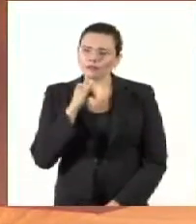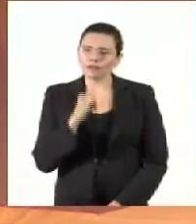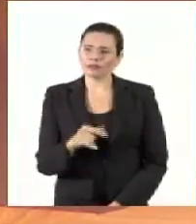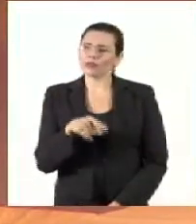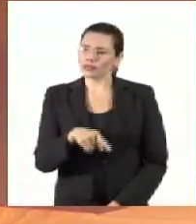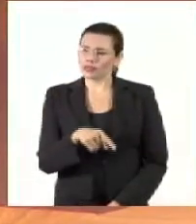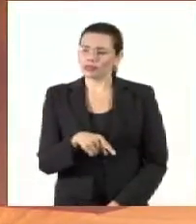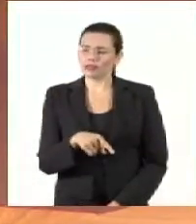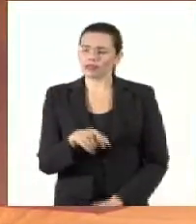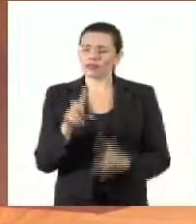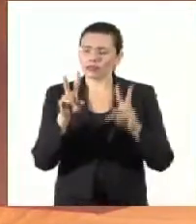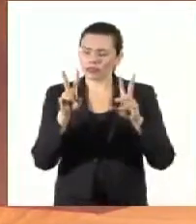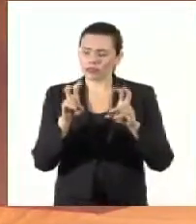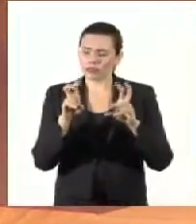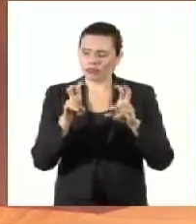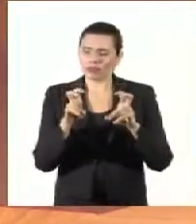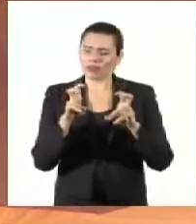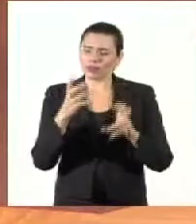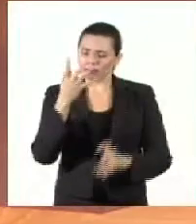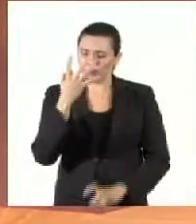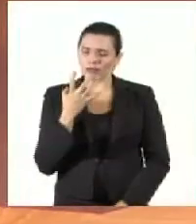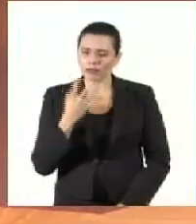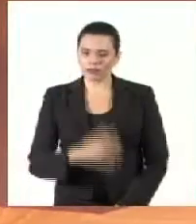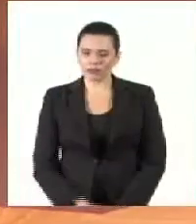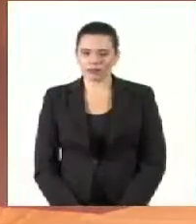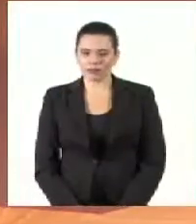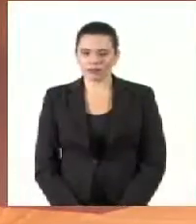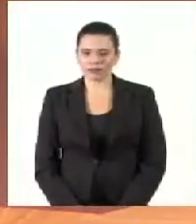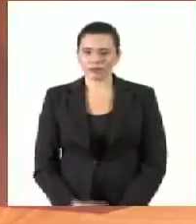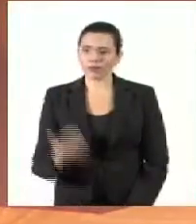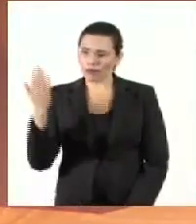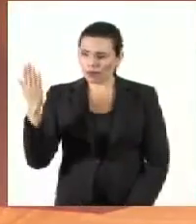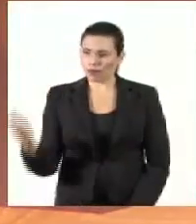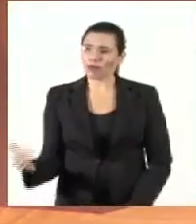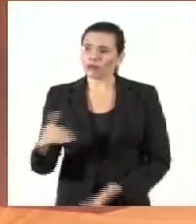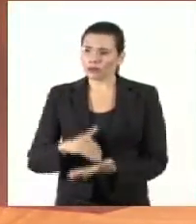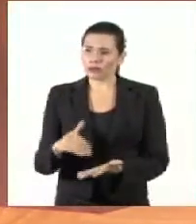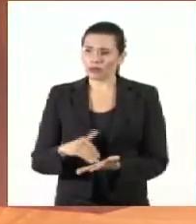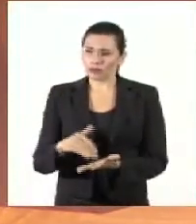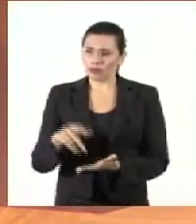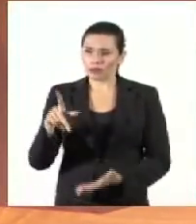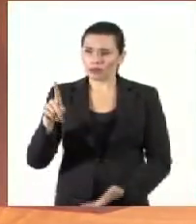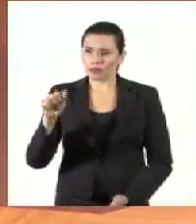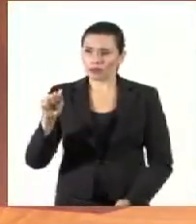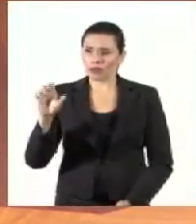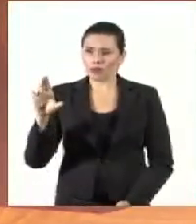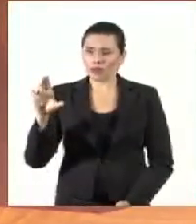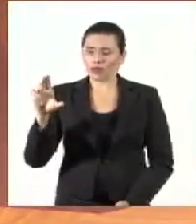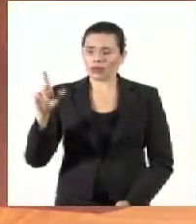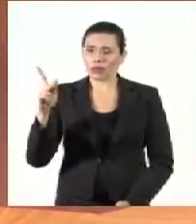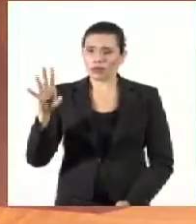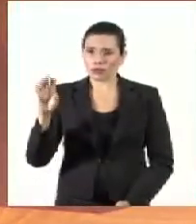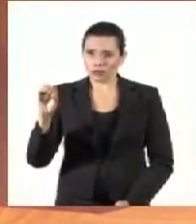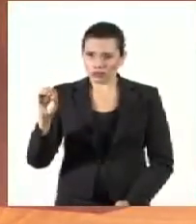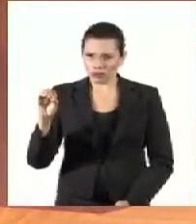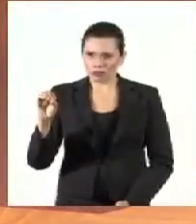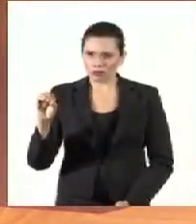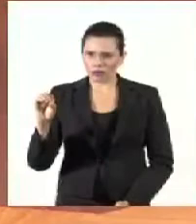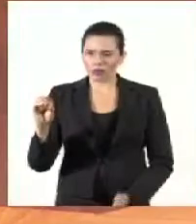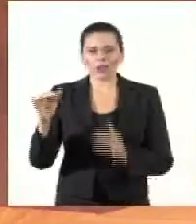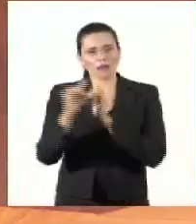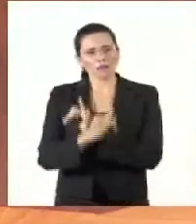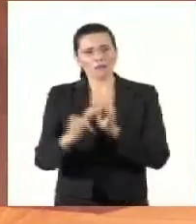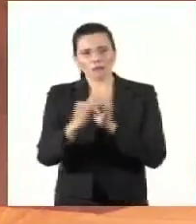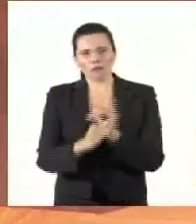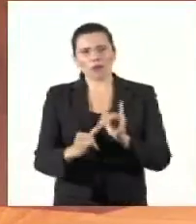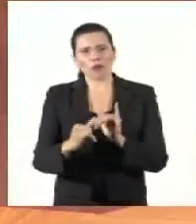Marcos Pacheco disse que não existem recursos para fazer o